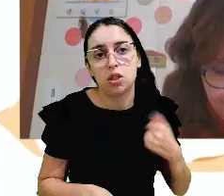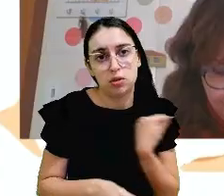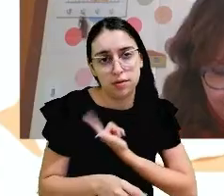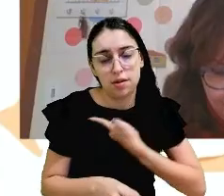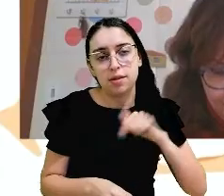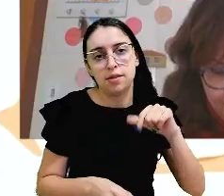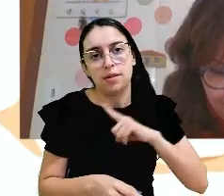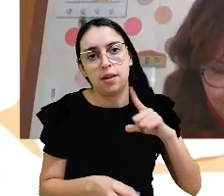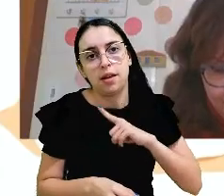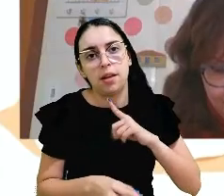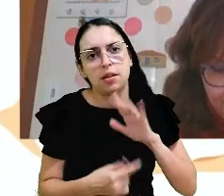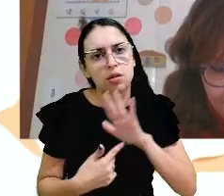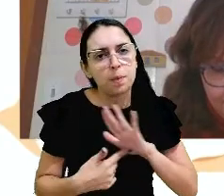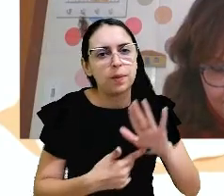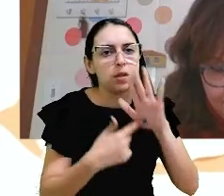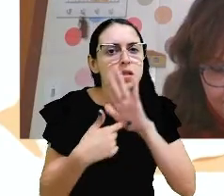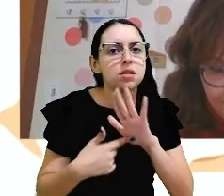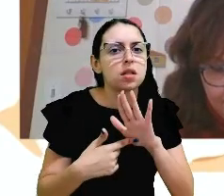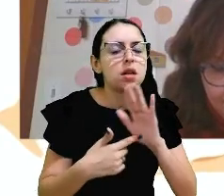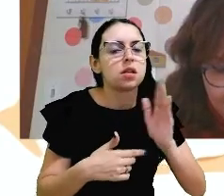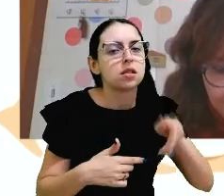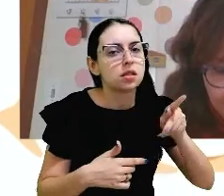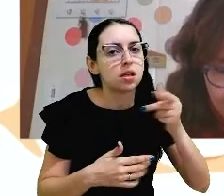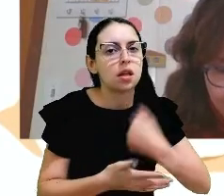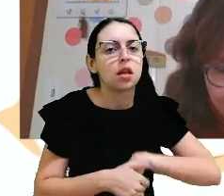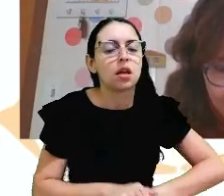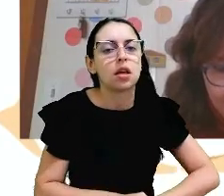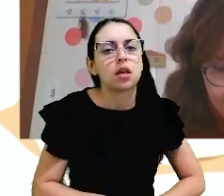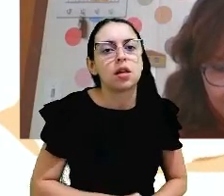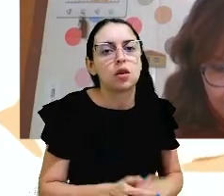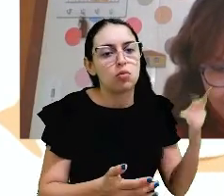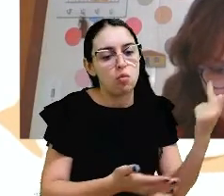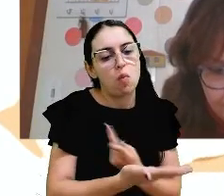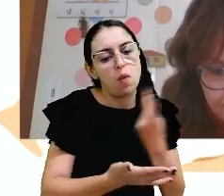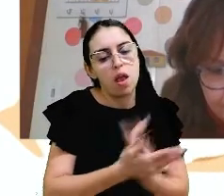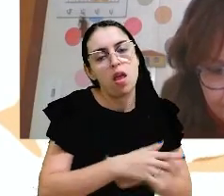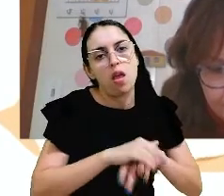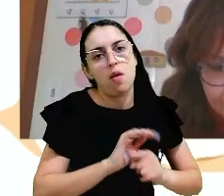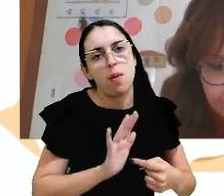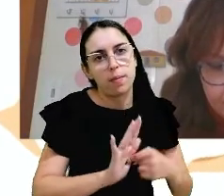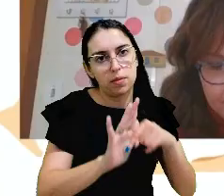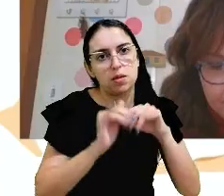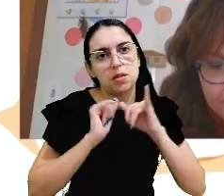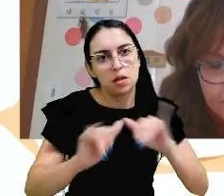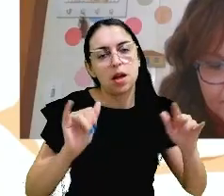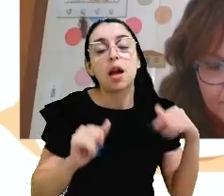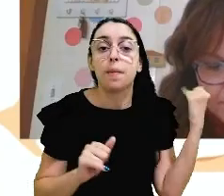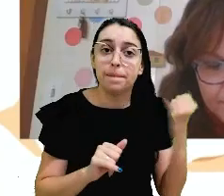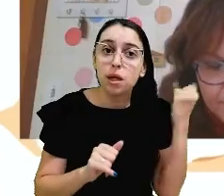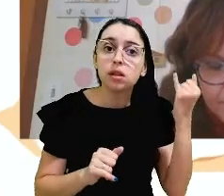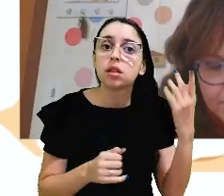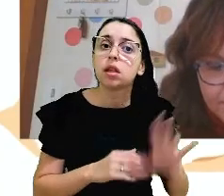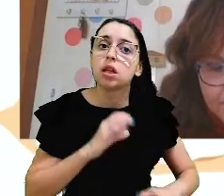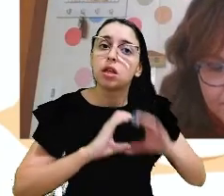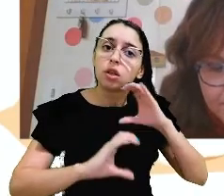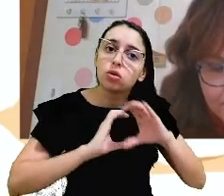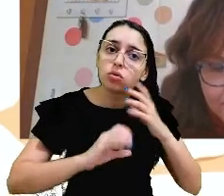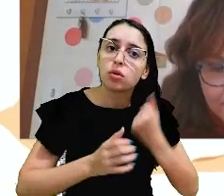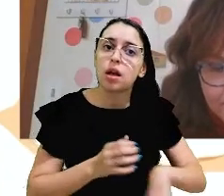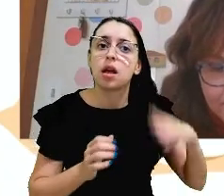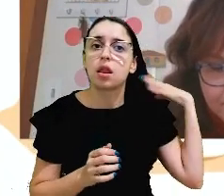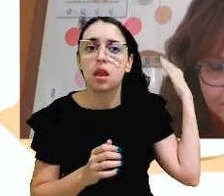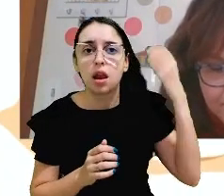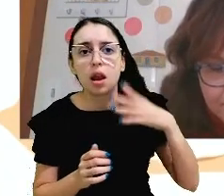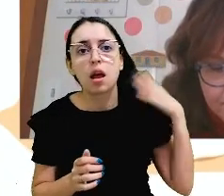ter em provar e em levar isso adiante. Por isso, eu acho interessante os debates, como o trazido hoje, para que haja